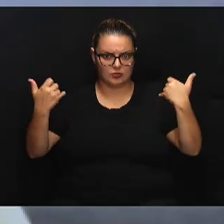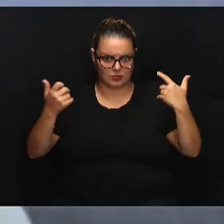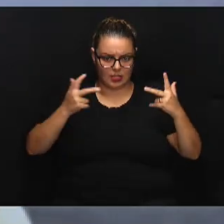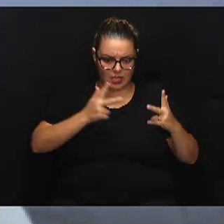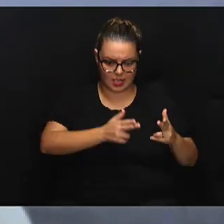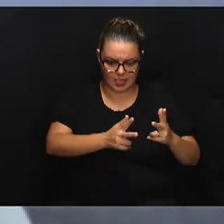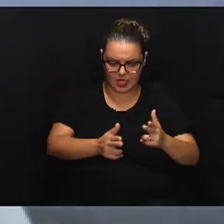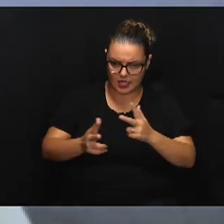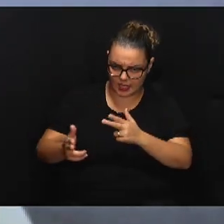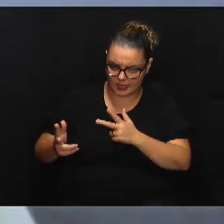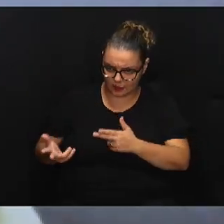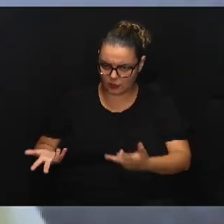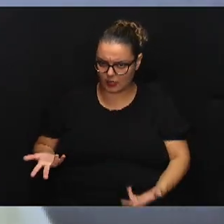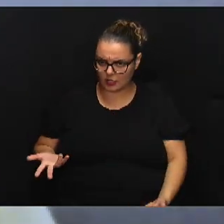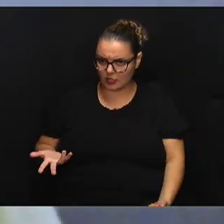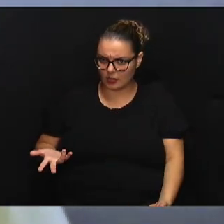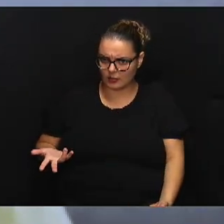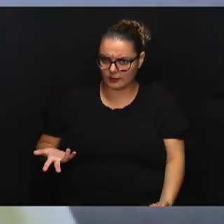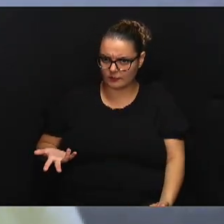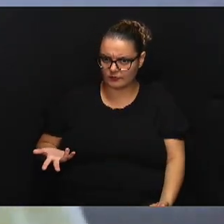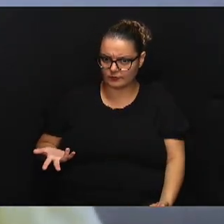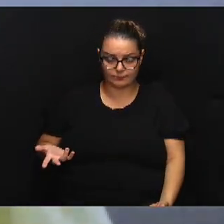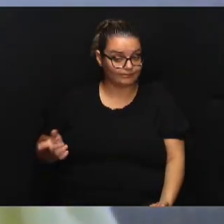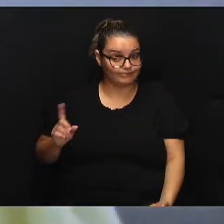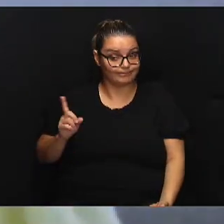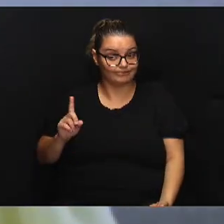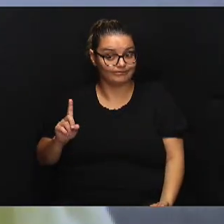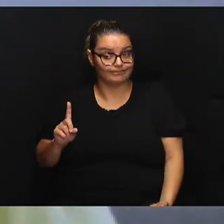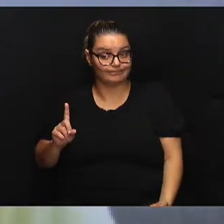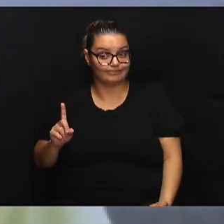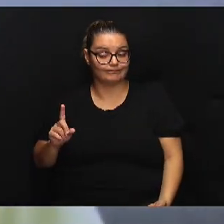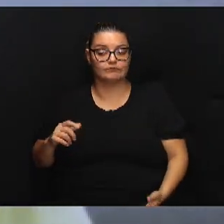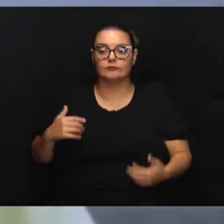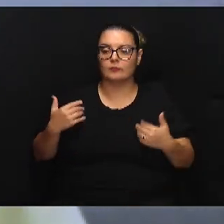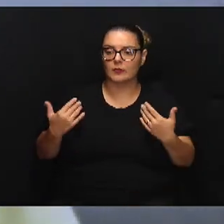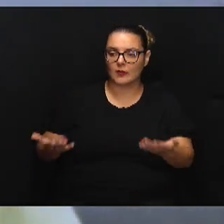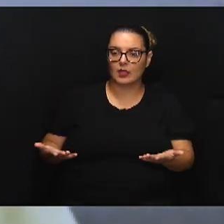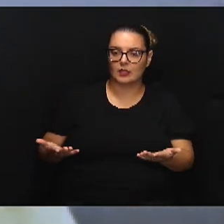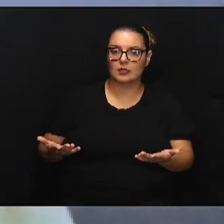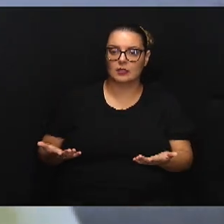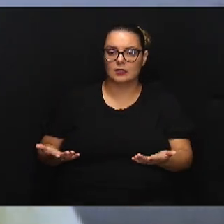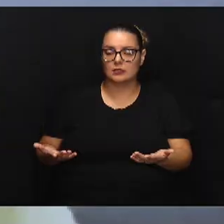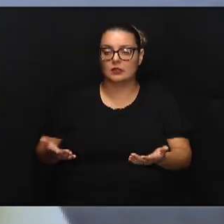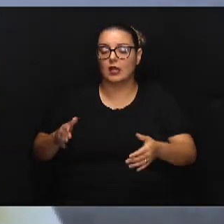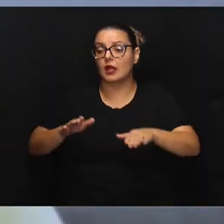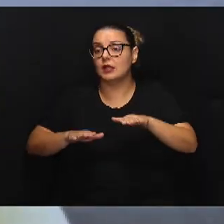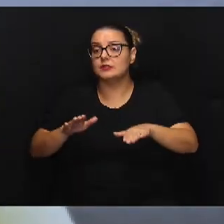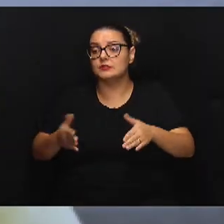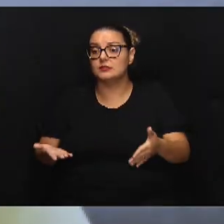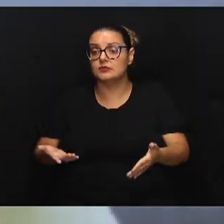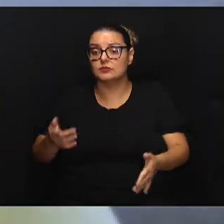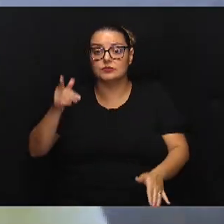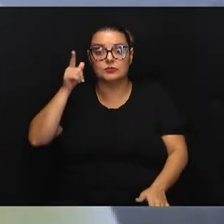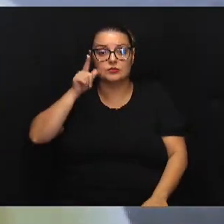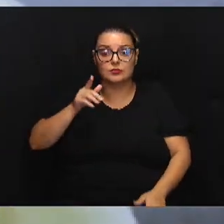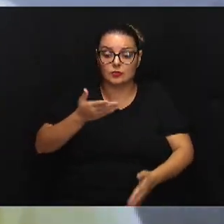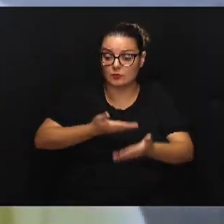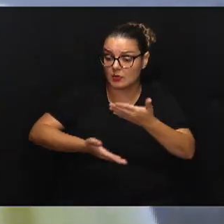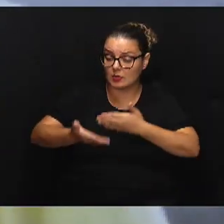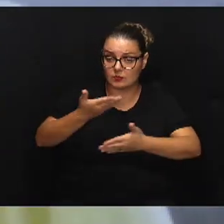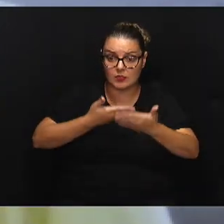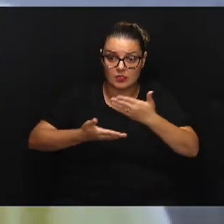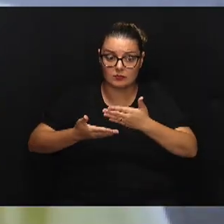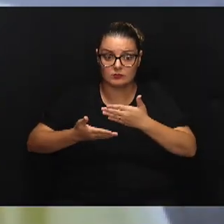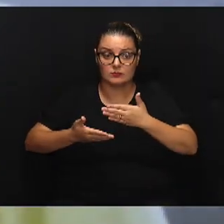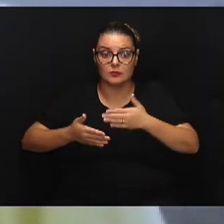igual a outra? Não é. Então, assim, às vezes ele não consegue interagir, ou às